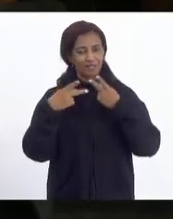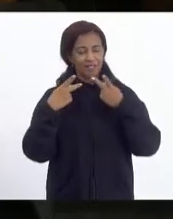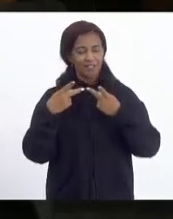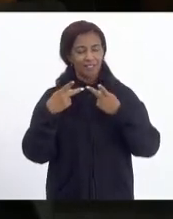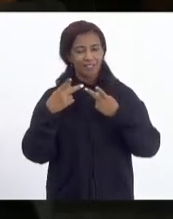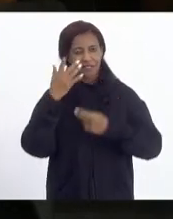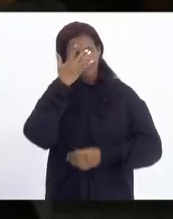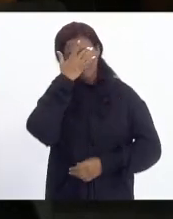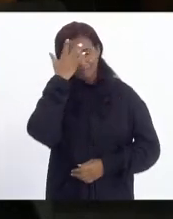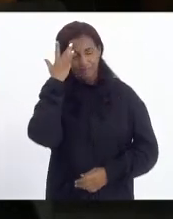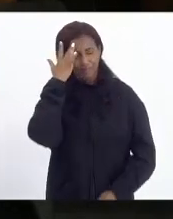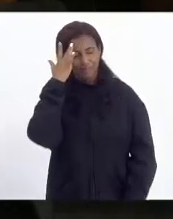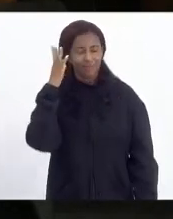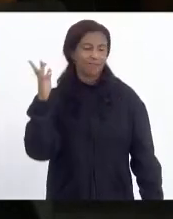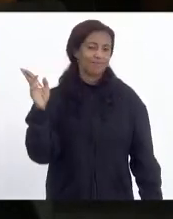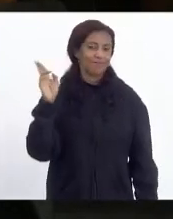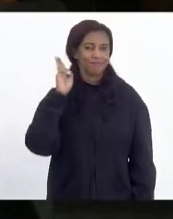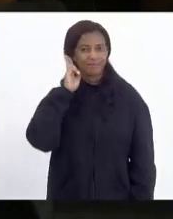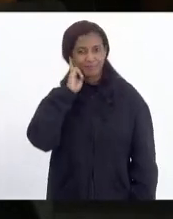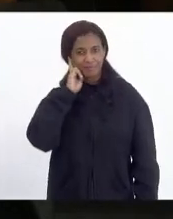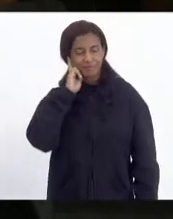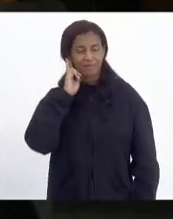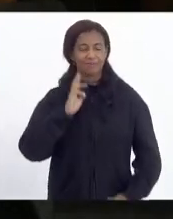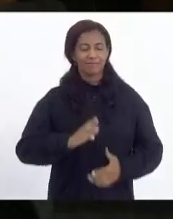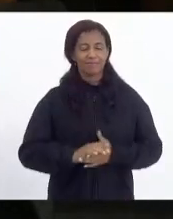aos deficientes auditivos